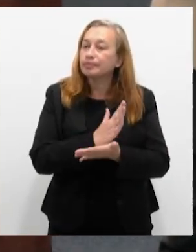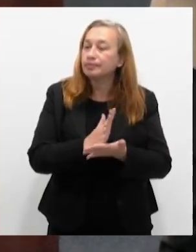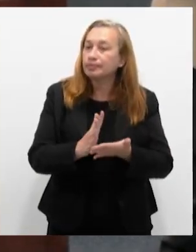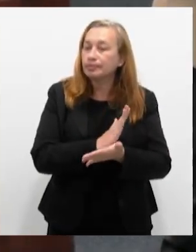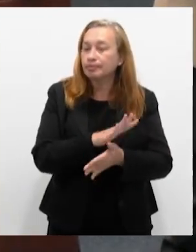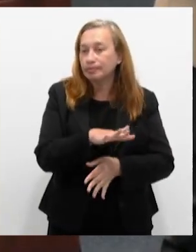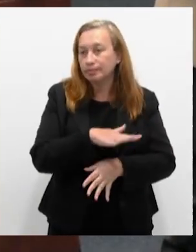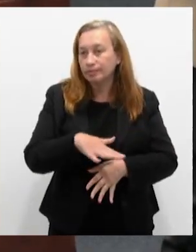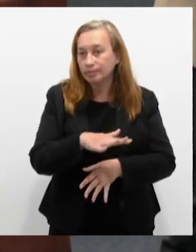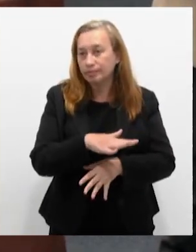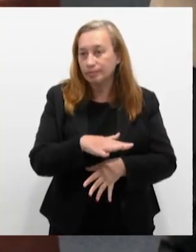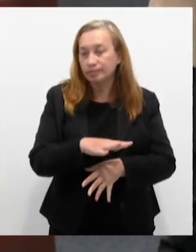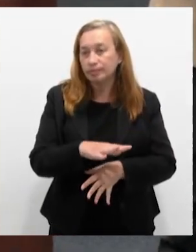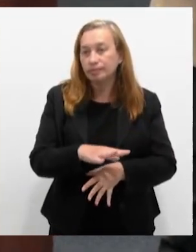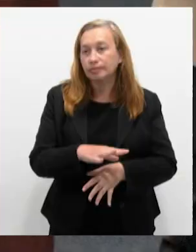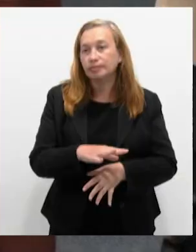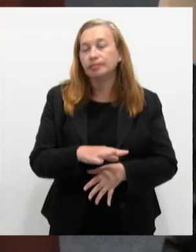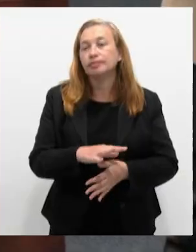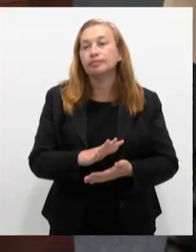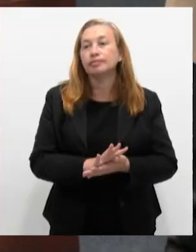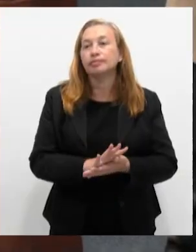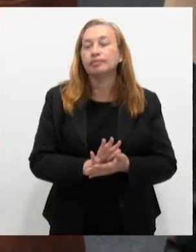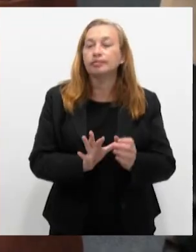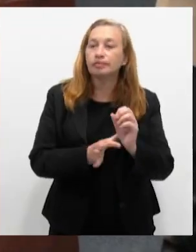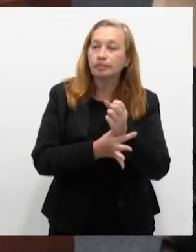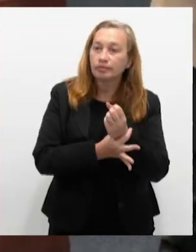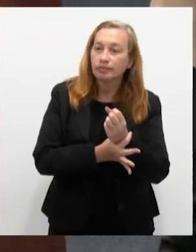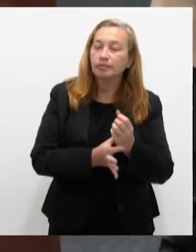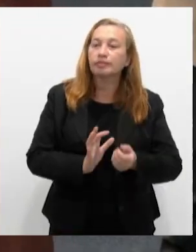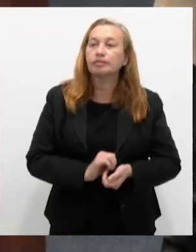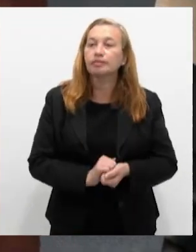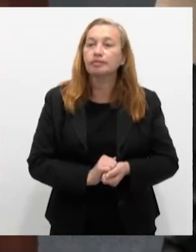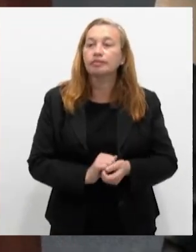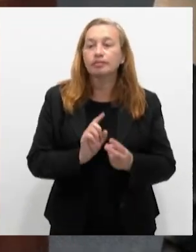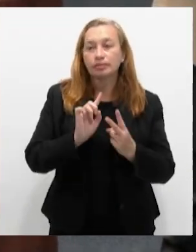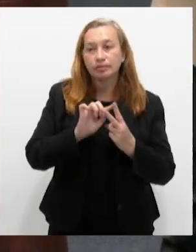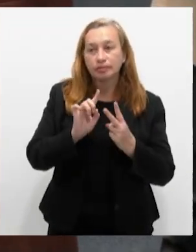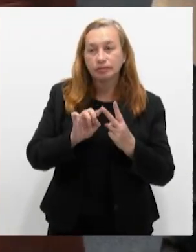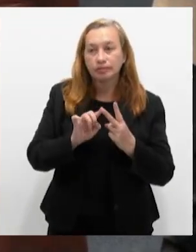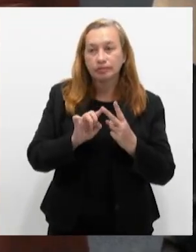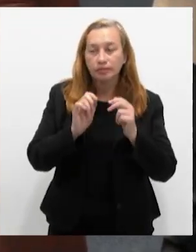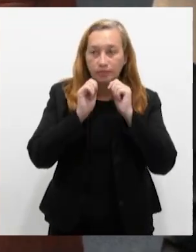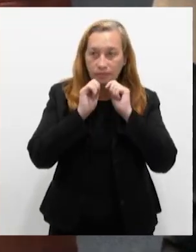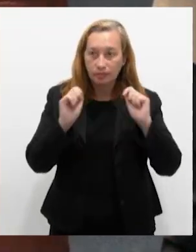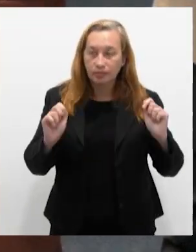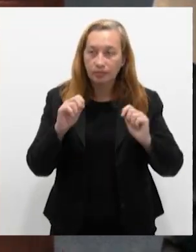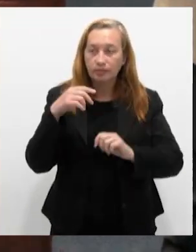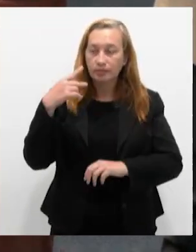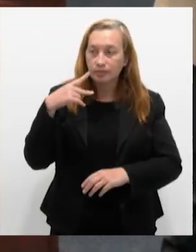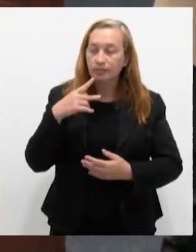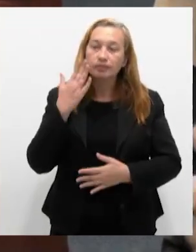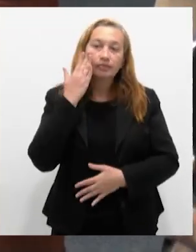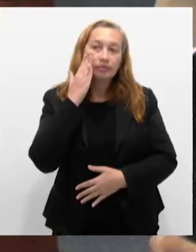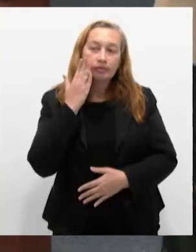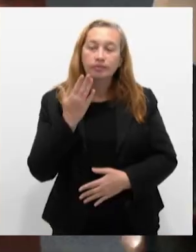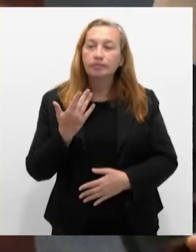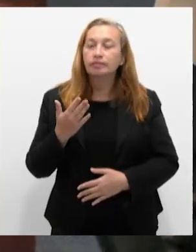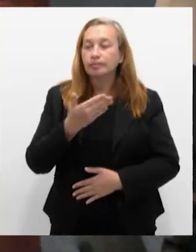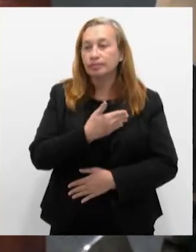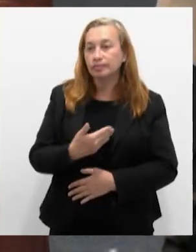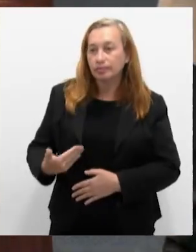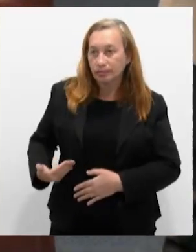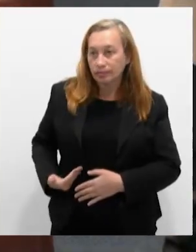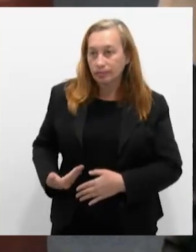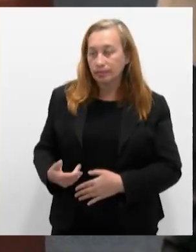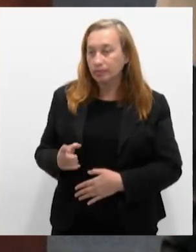segurança institucional da Presidência da República e, por exemplo, coloca 2 assessores políticos. A gente entende que, no caso do governador,